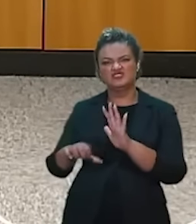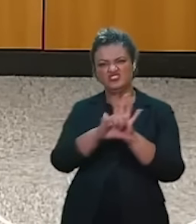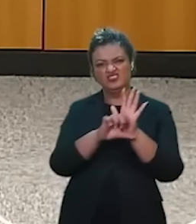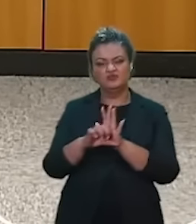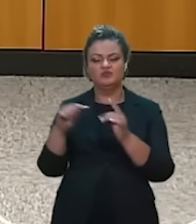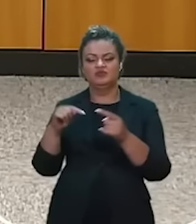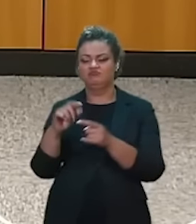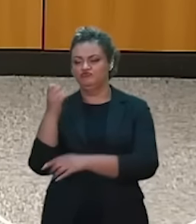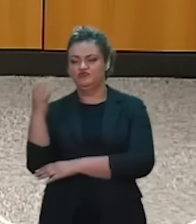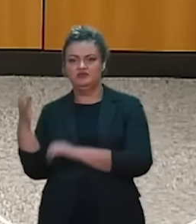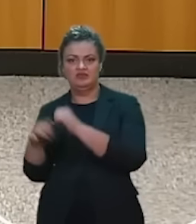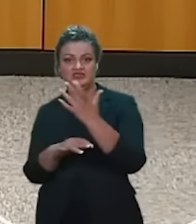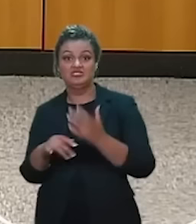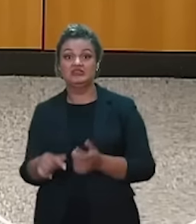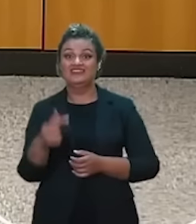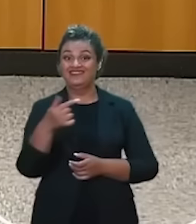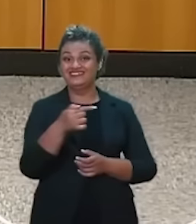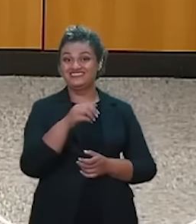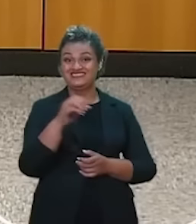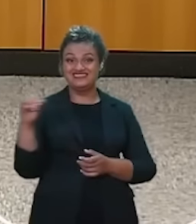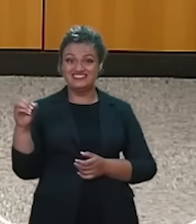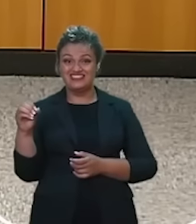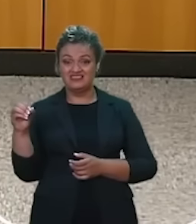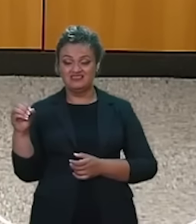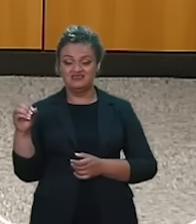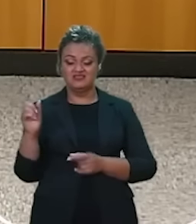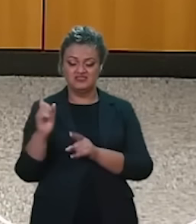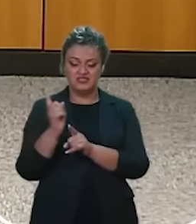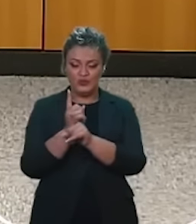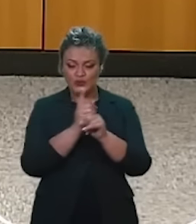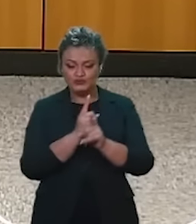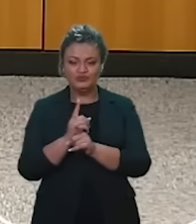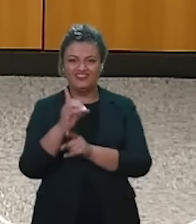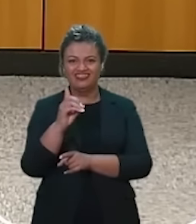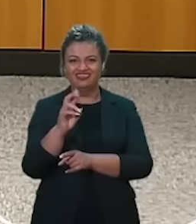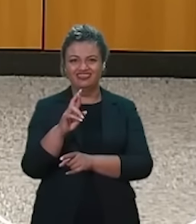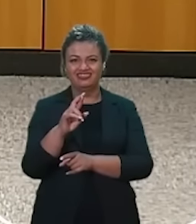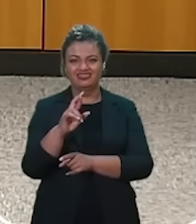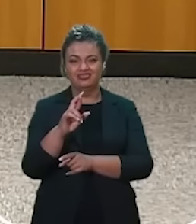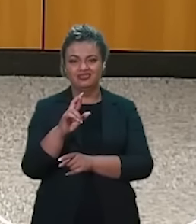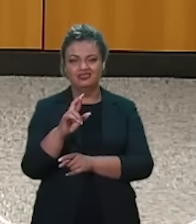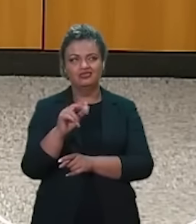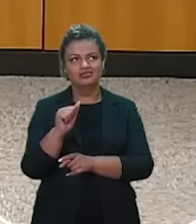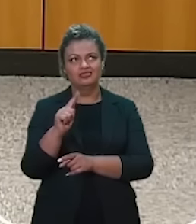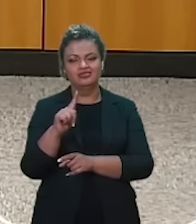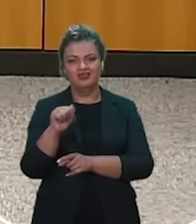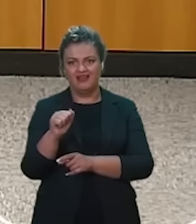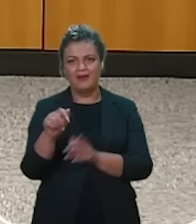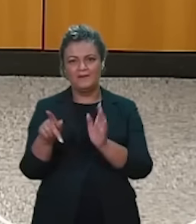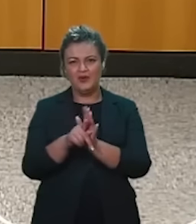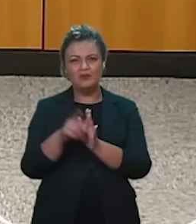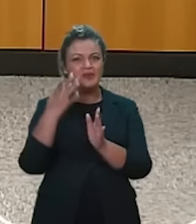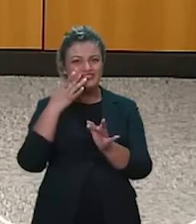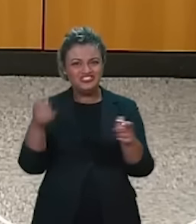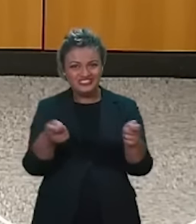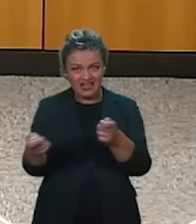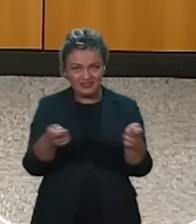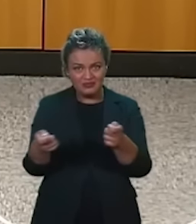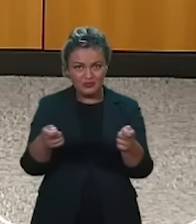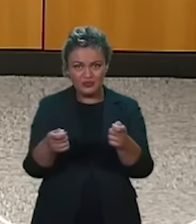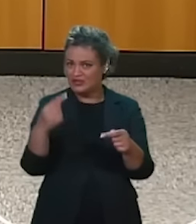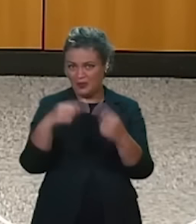as operações foram mais de 700 dragas de garimpo ilegal que foram destruídas no ano passado na Amazônia e portanto o